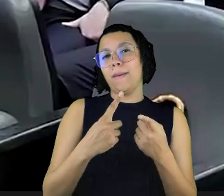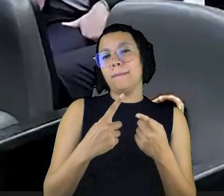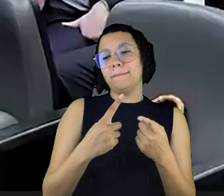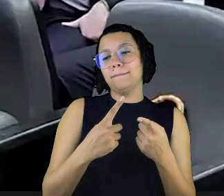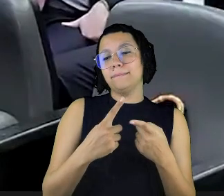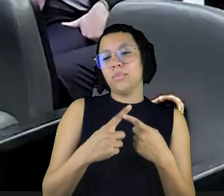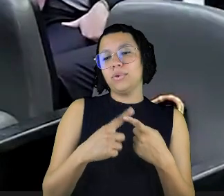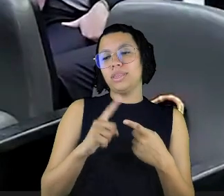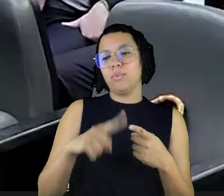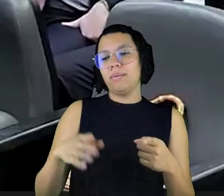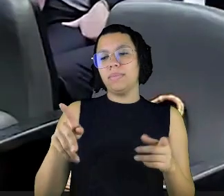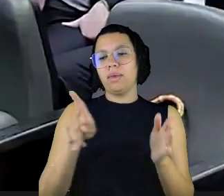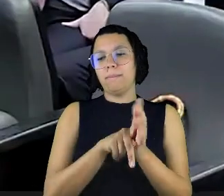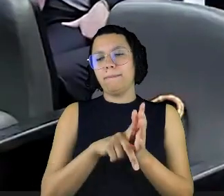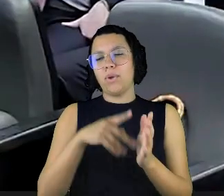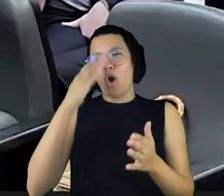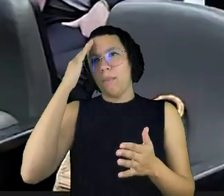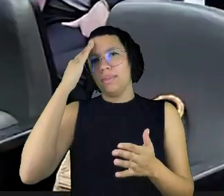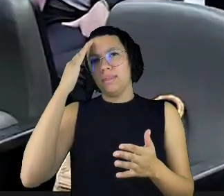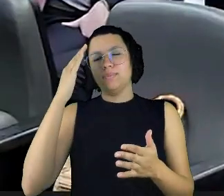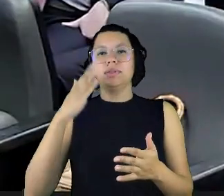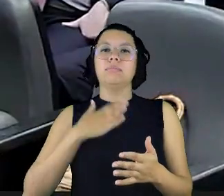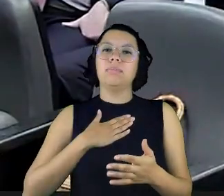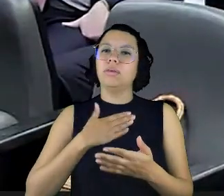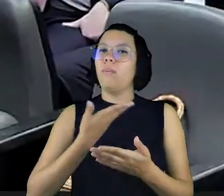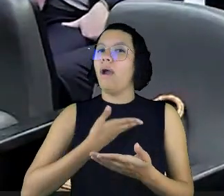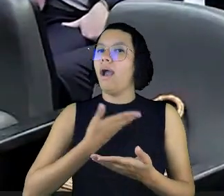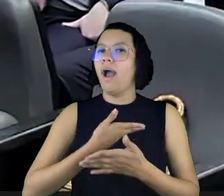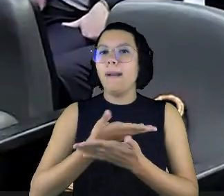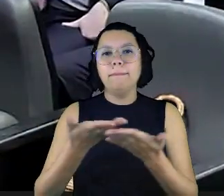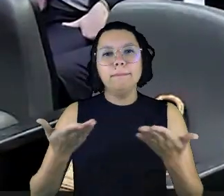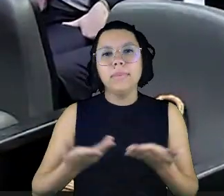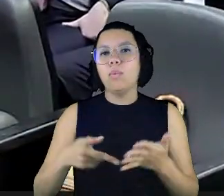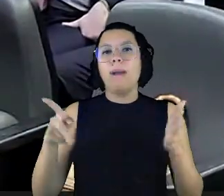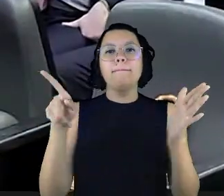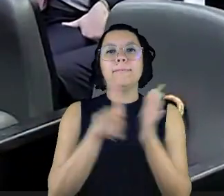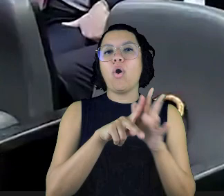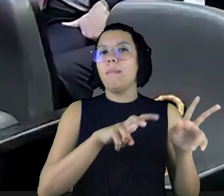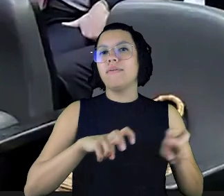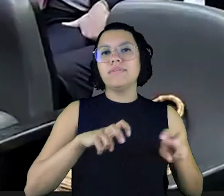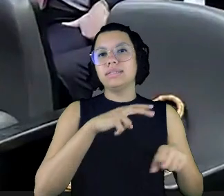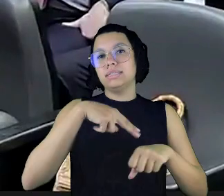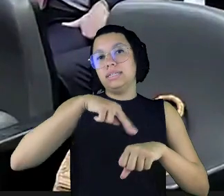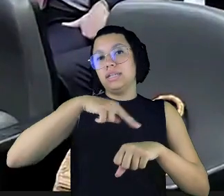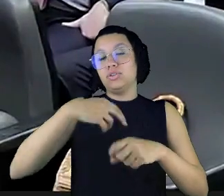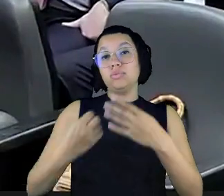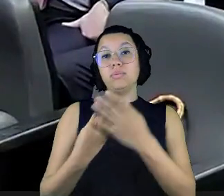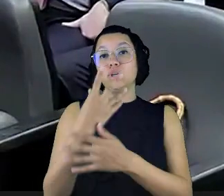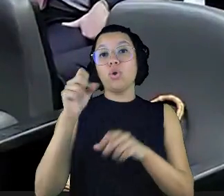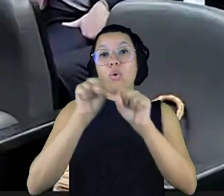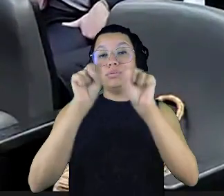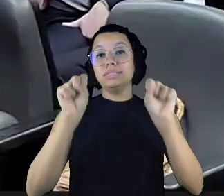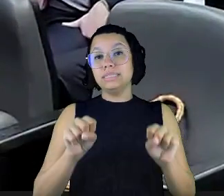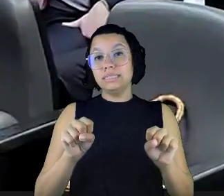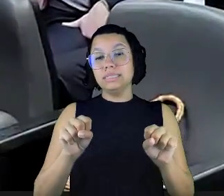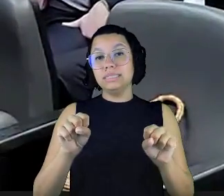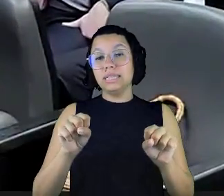a própria Fazenda Nacional criou um sistema eletrônico de venda de